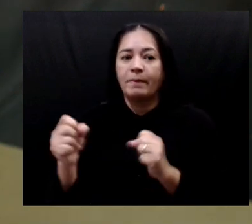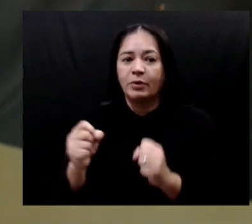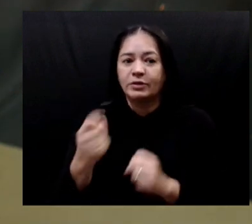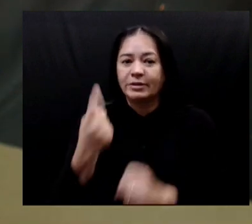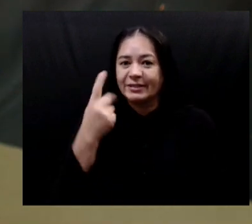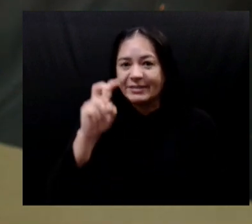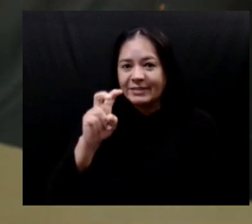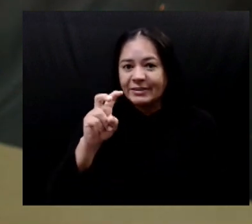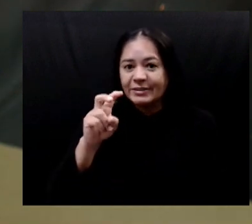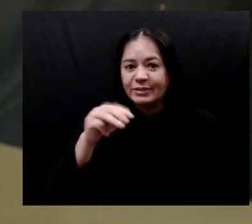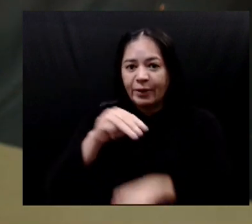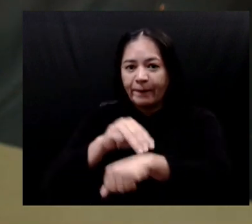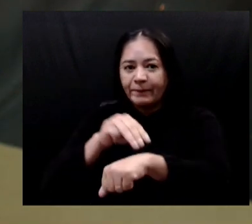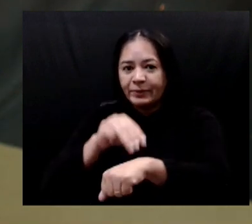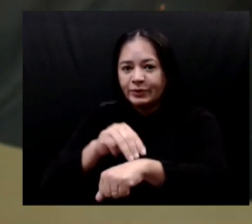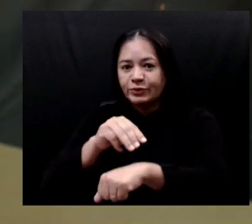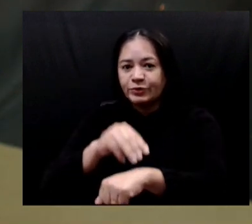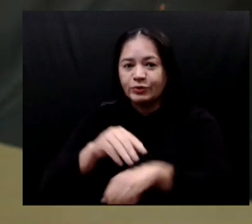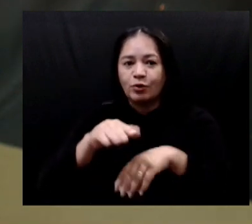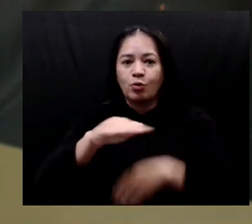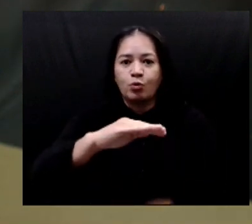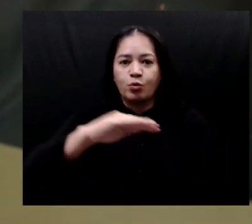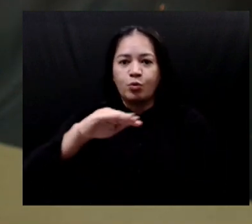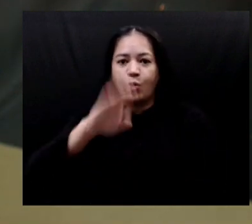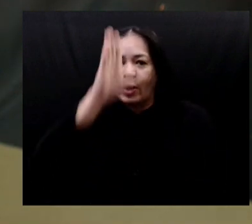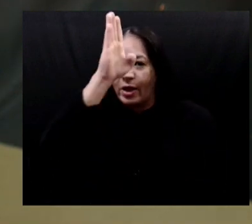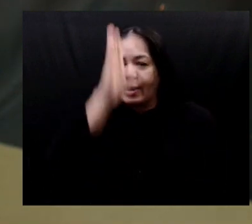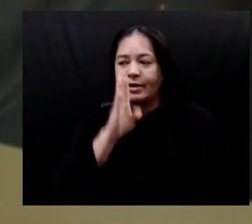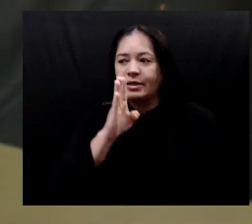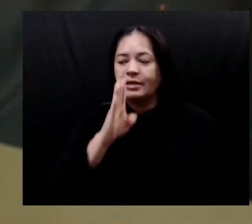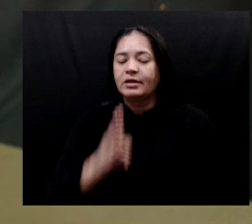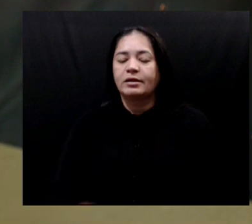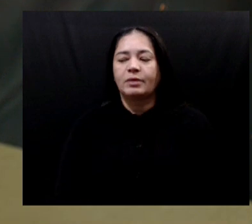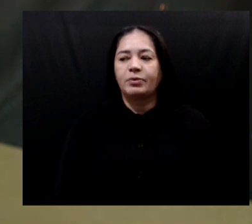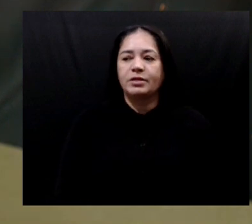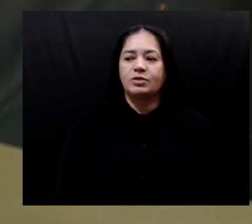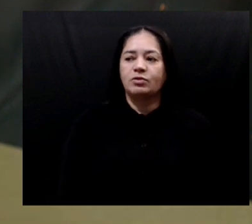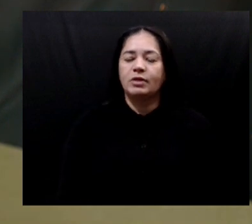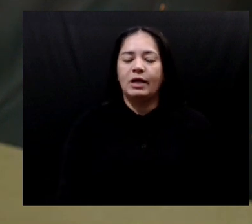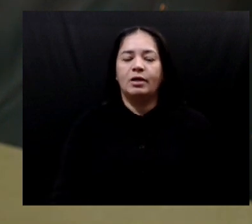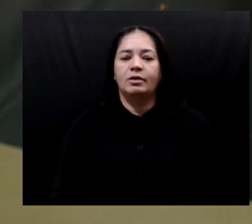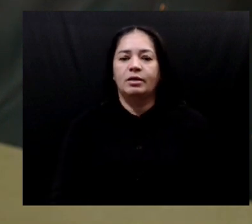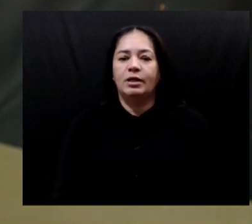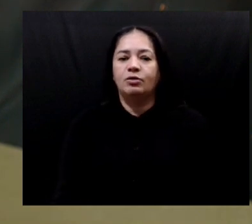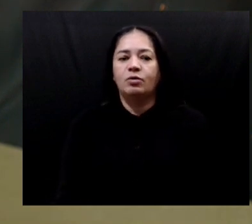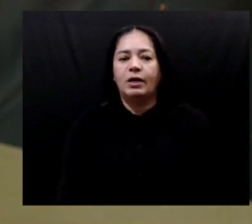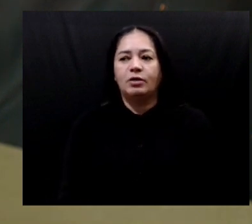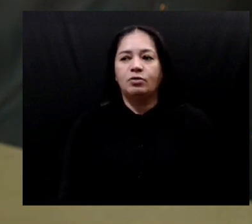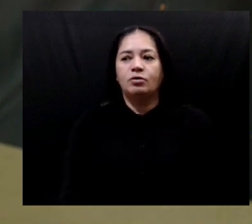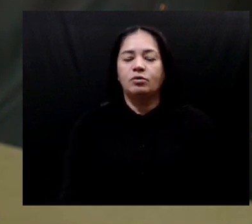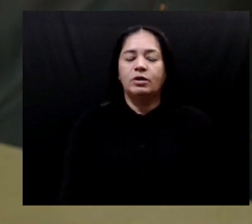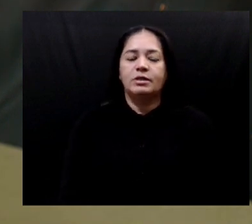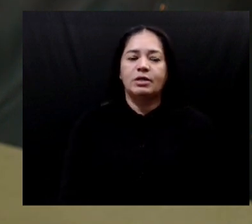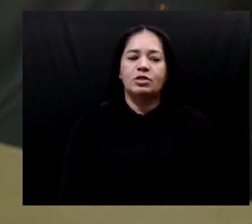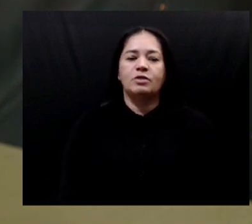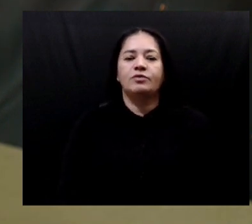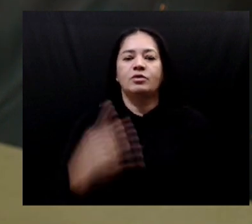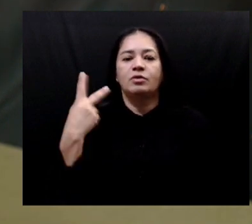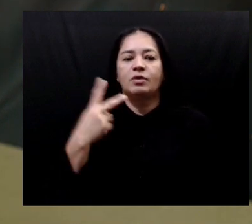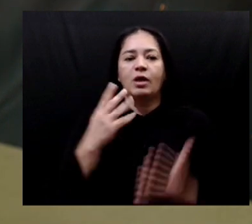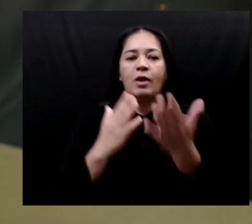e hospitais. Os vereadores de Campinas aprovaram em primeira discussão um projeto de lei que garante 15 minutos